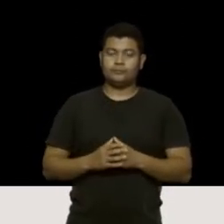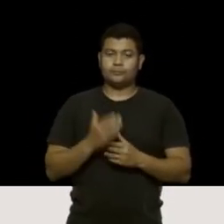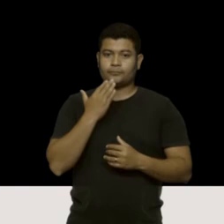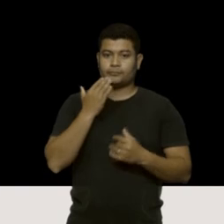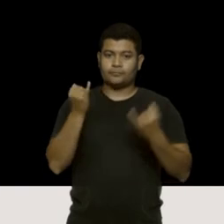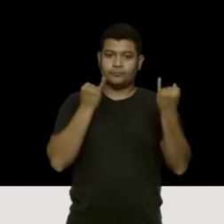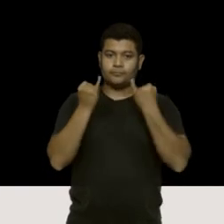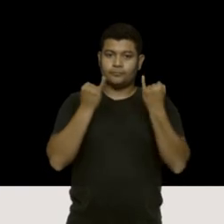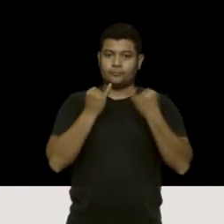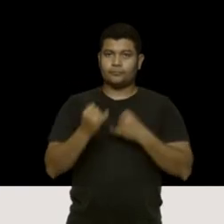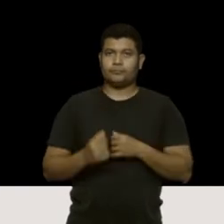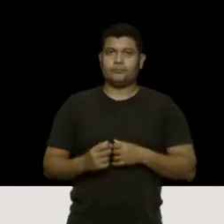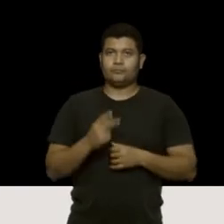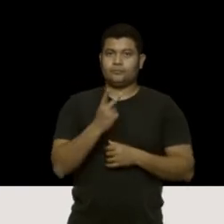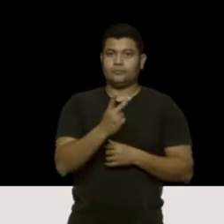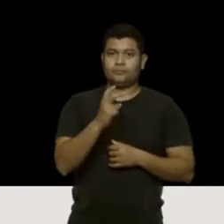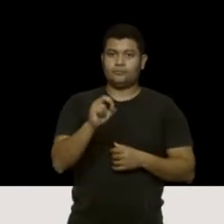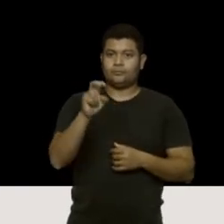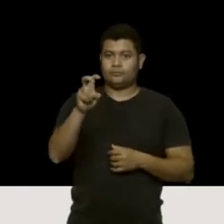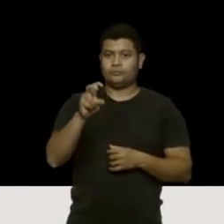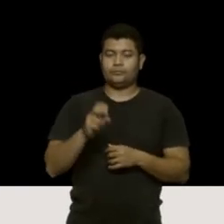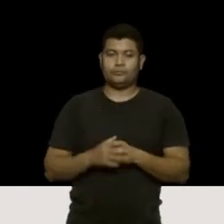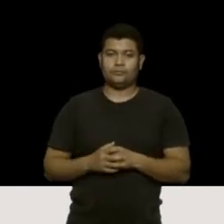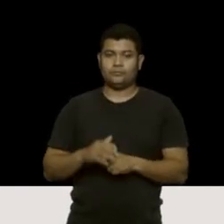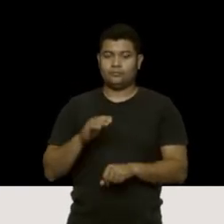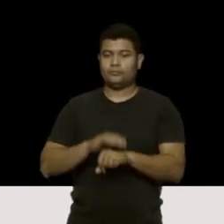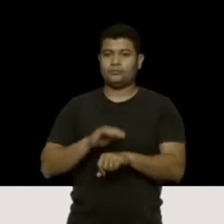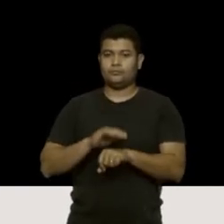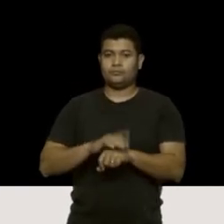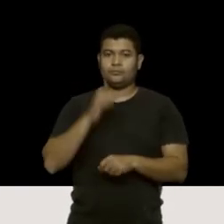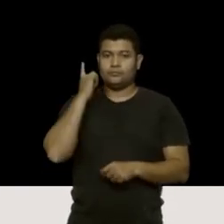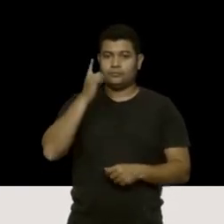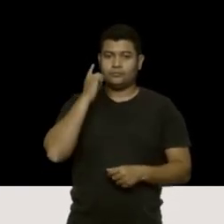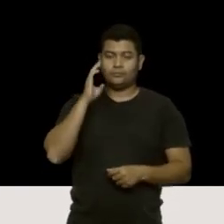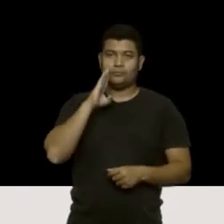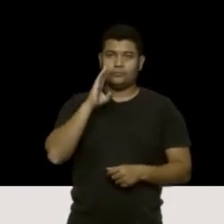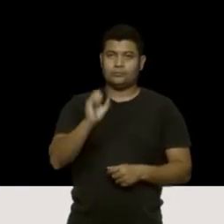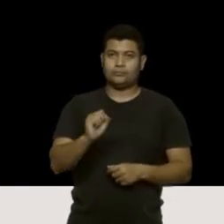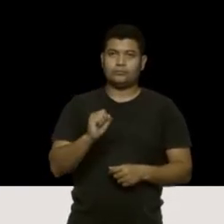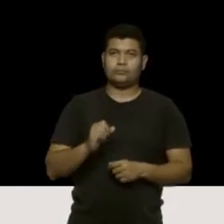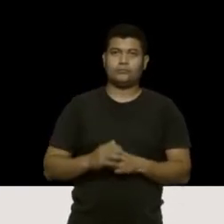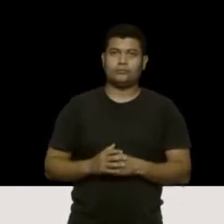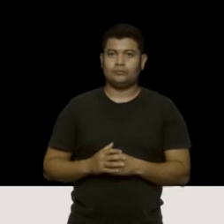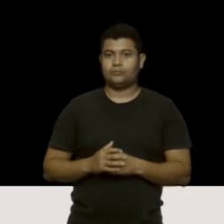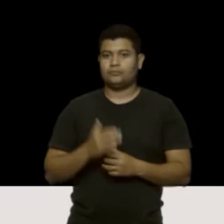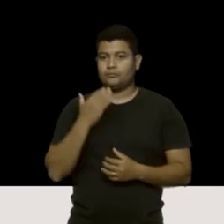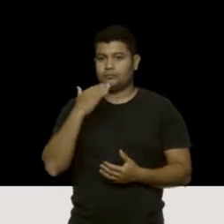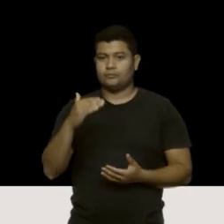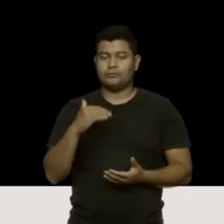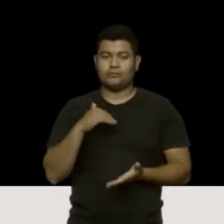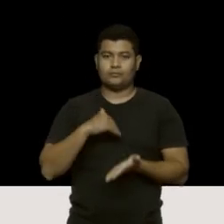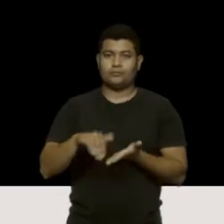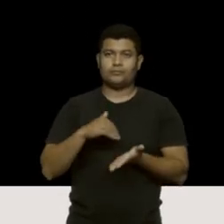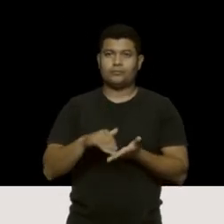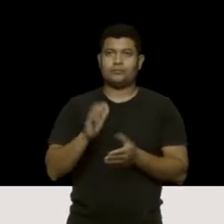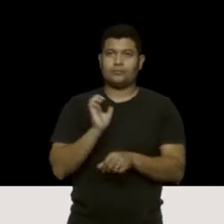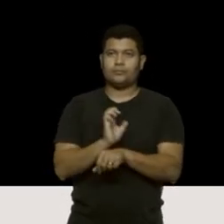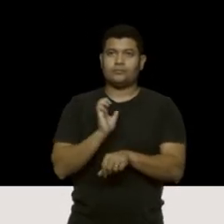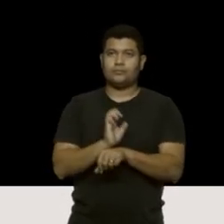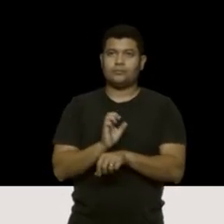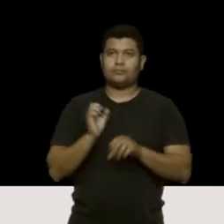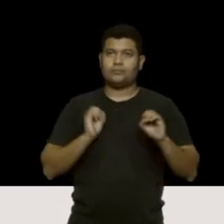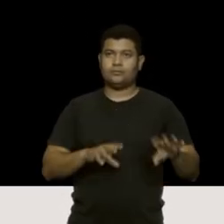de informação 205, autor deputado Bruno Souza, solicitando ao secretário de Estado da